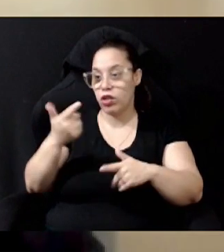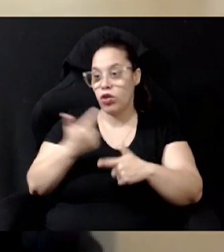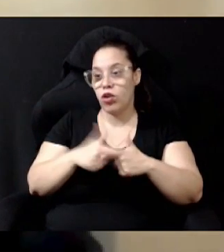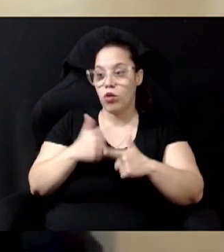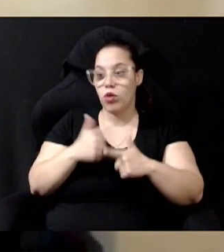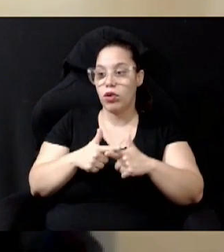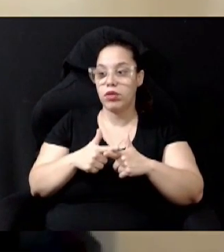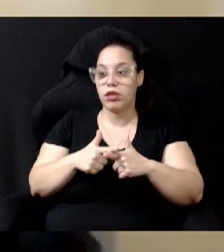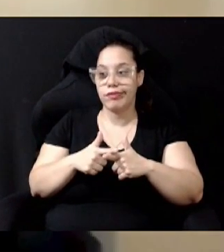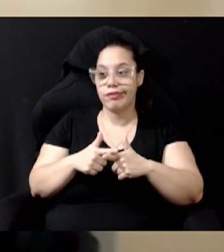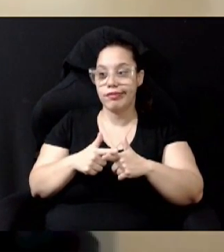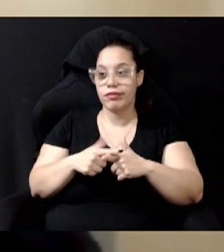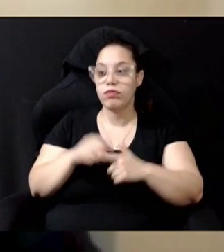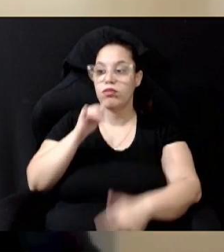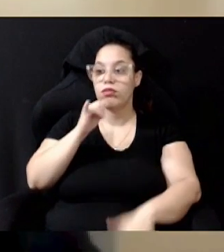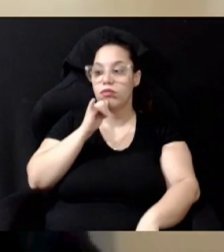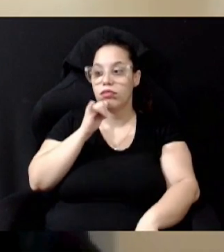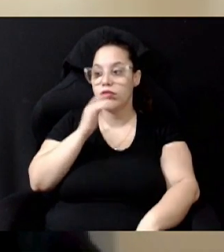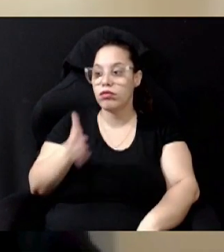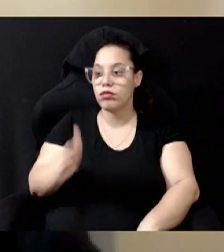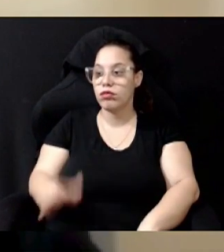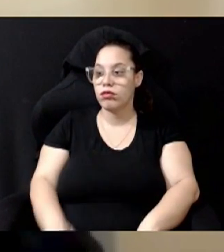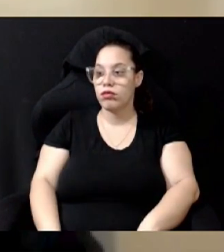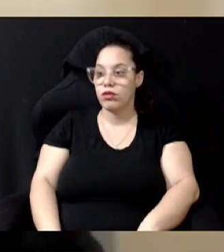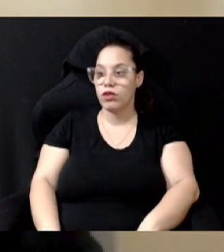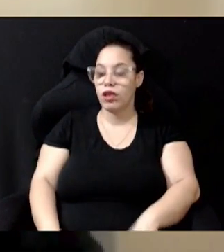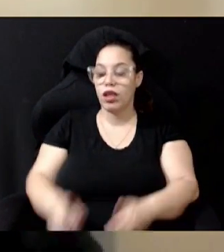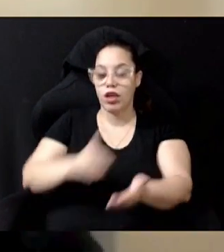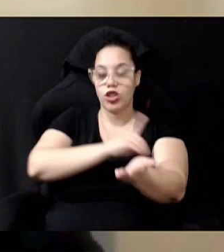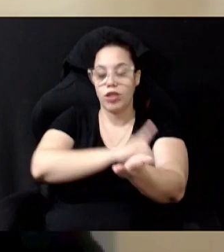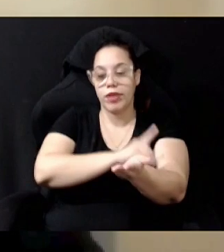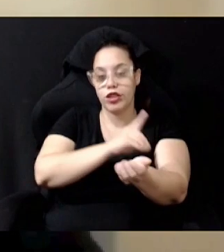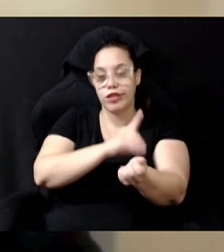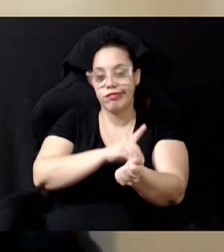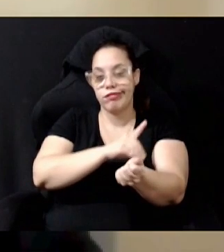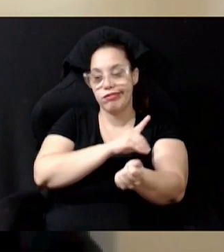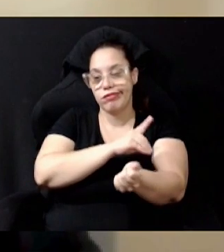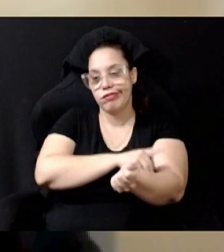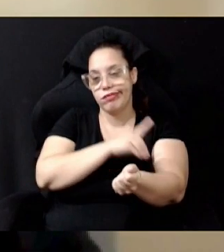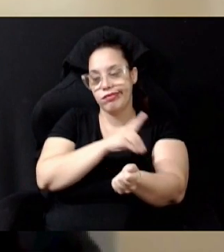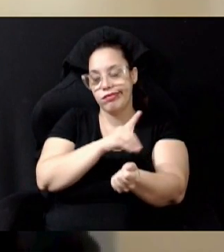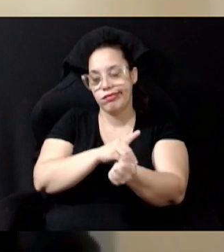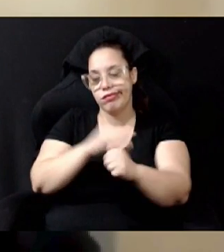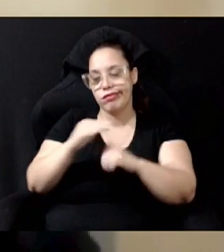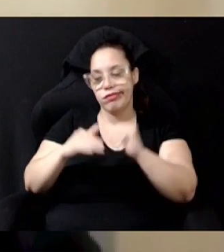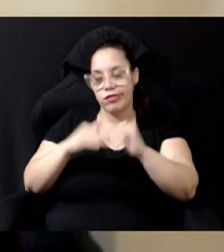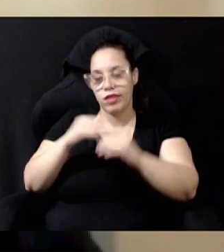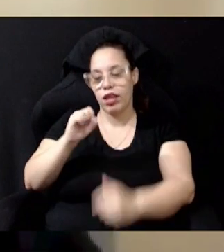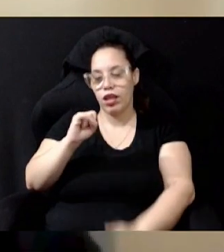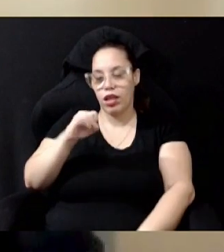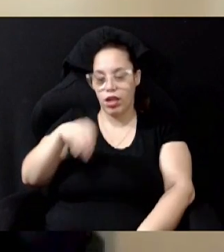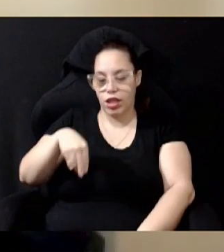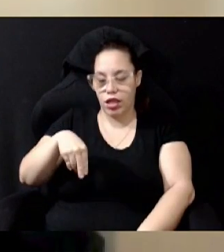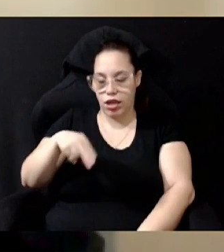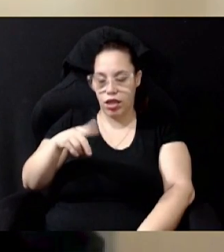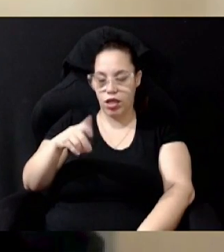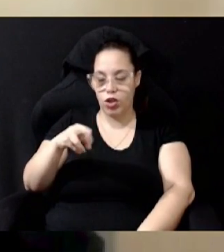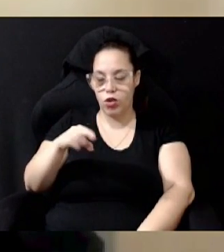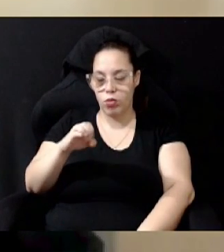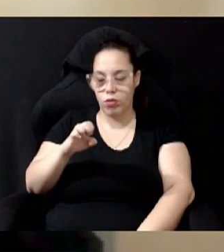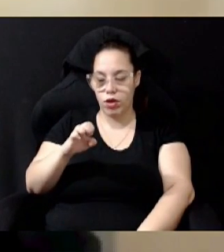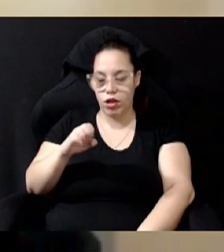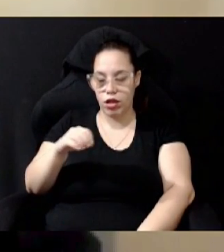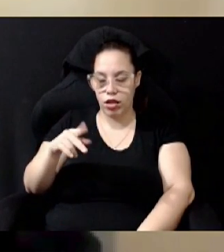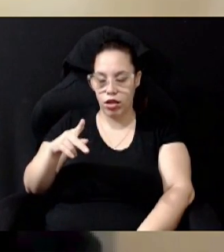Por exemplo, pessoas que têm diabetes podem desenvolver síndromes de pernas inquietas como